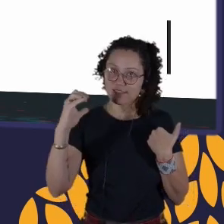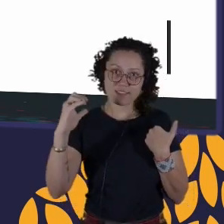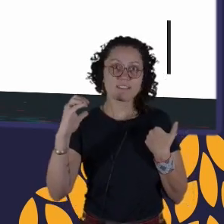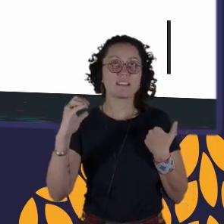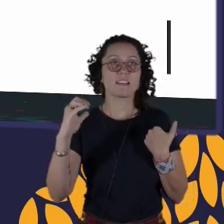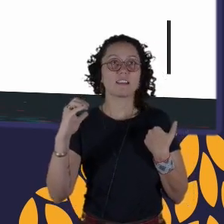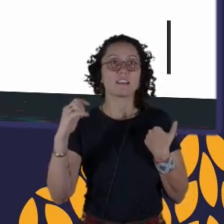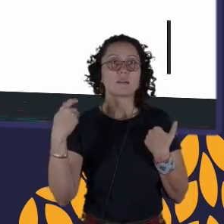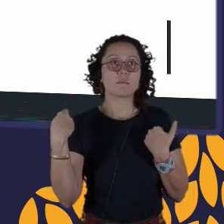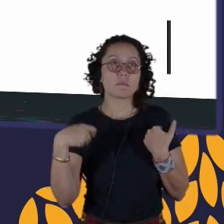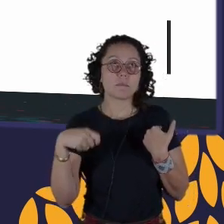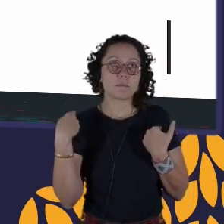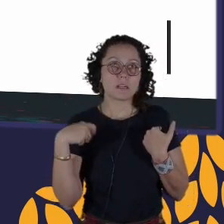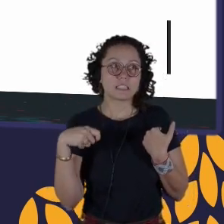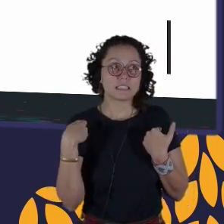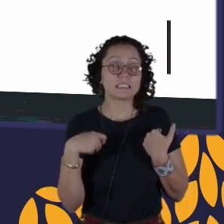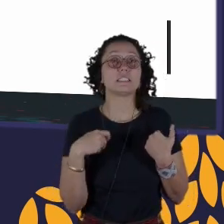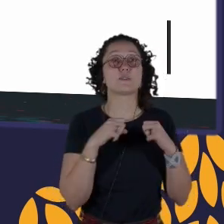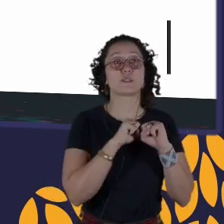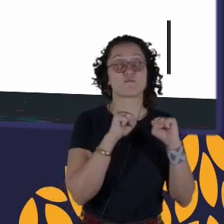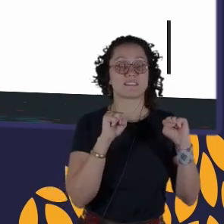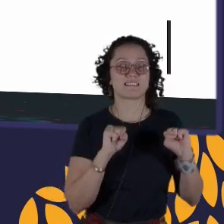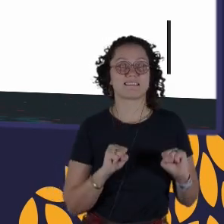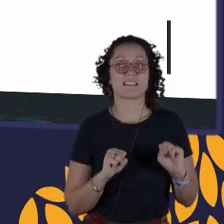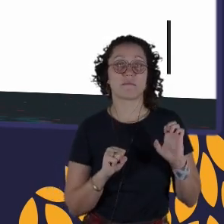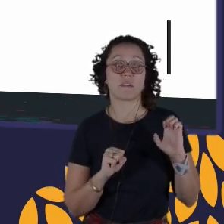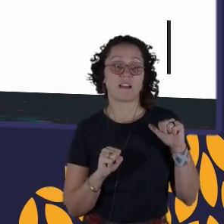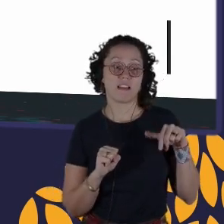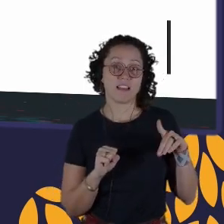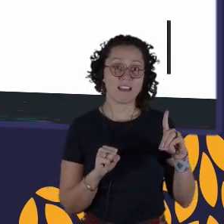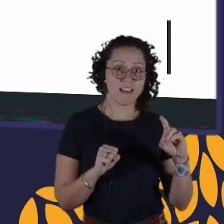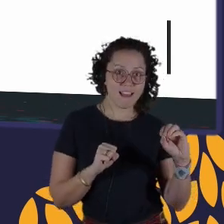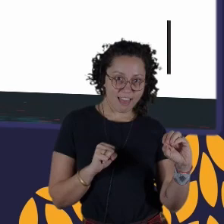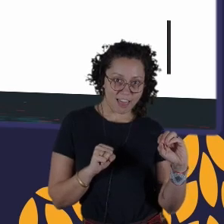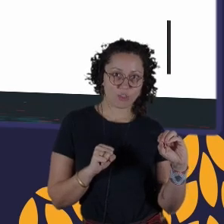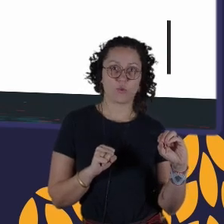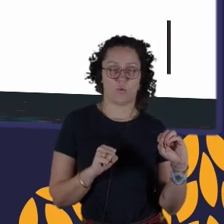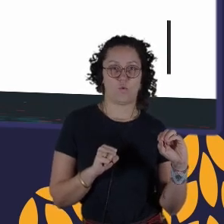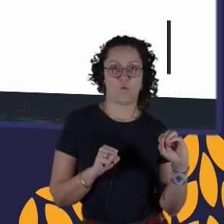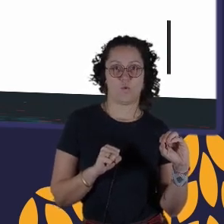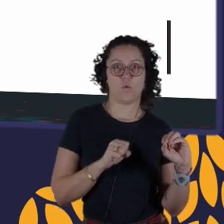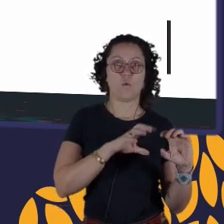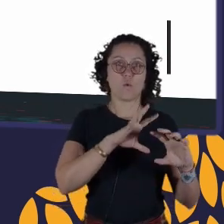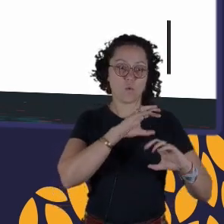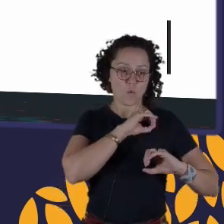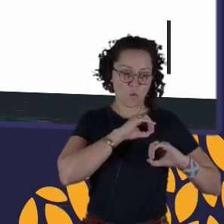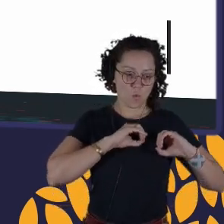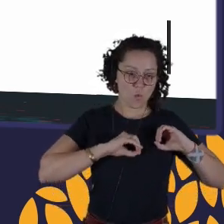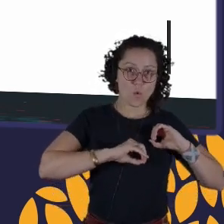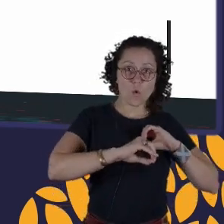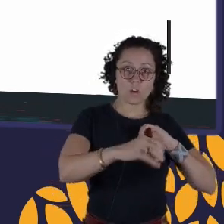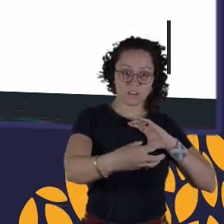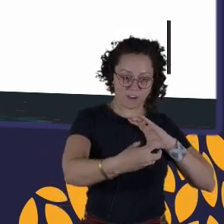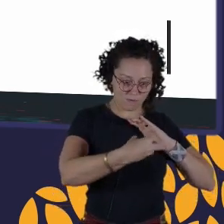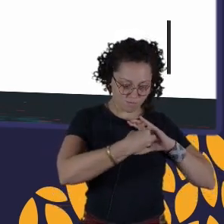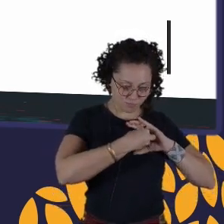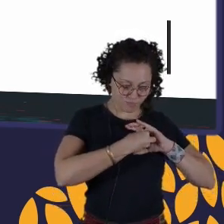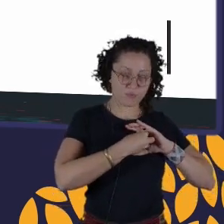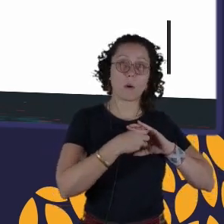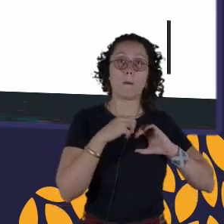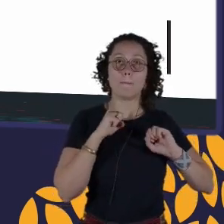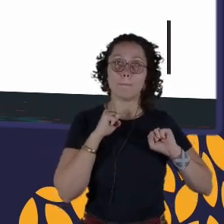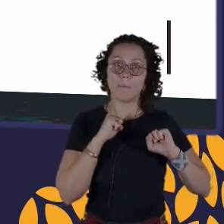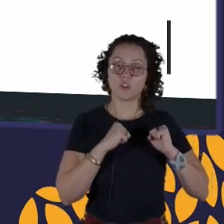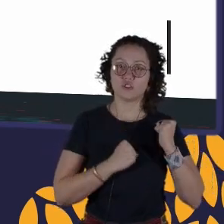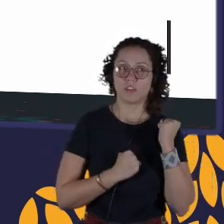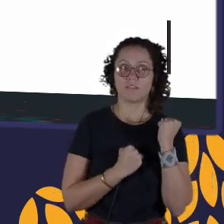baixar seu sistema endocannabinoide. Por isso não é todo canabinoides da planta. Pode ter inibidores